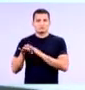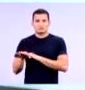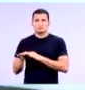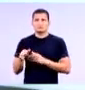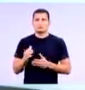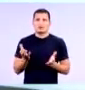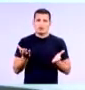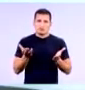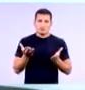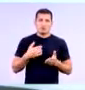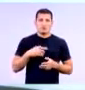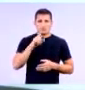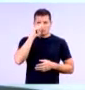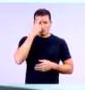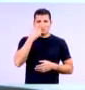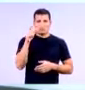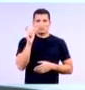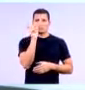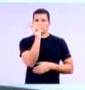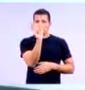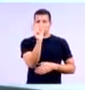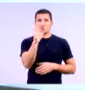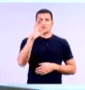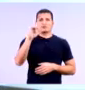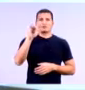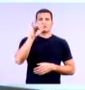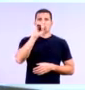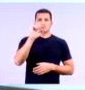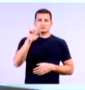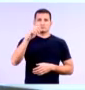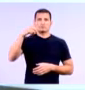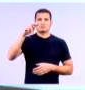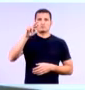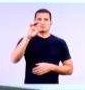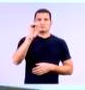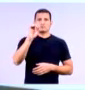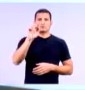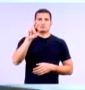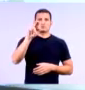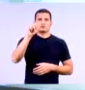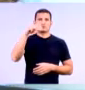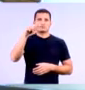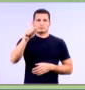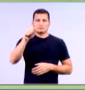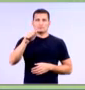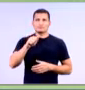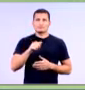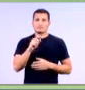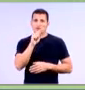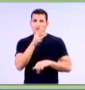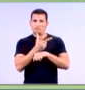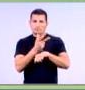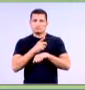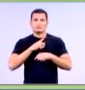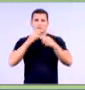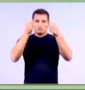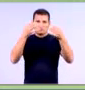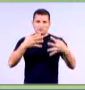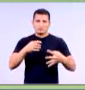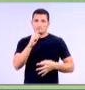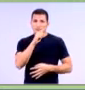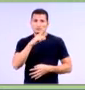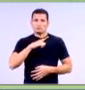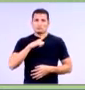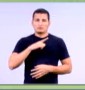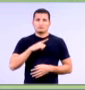criar uma outra classe chamada programa. Lá no vídeo fala exatamente como foi feito isso. Lá no programa ele tem o método main,